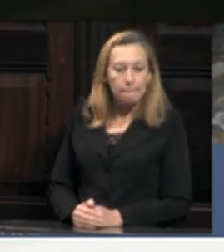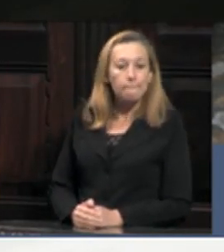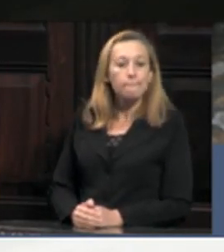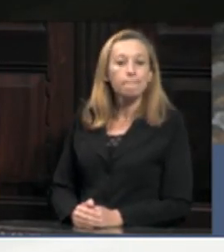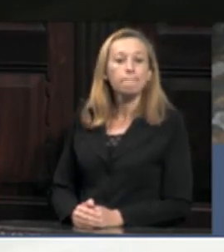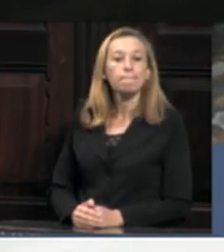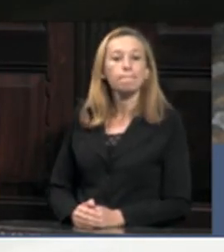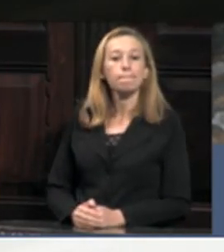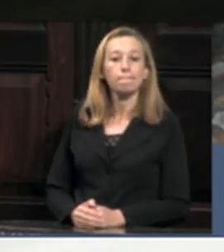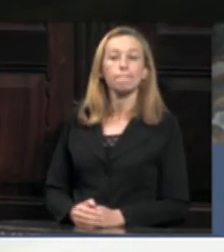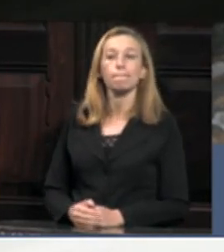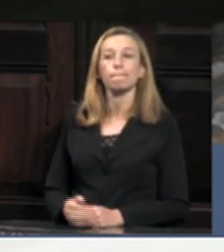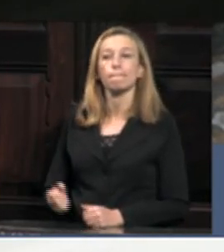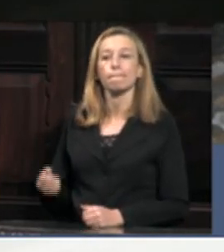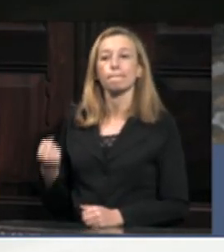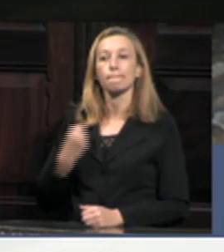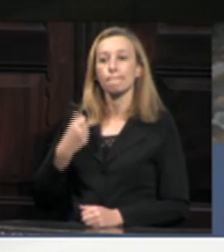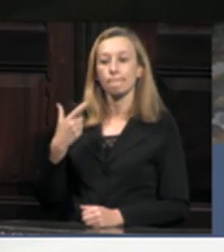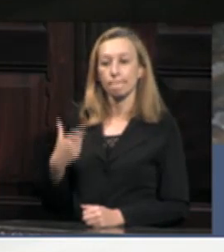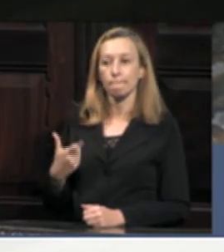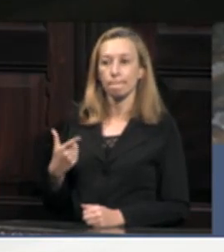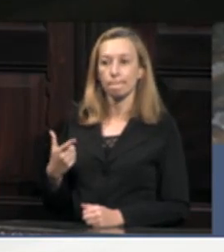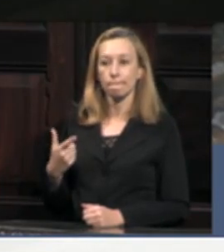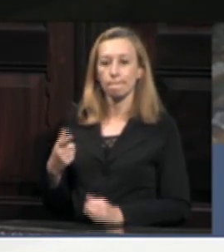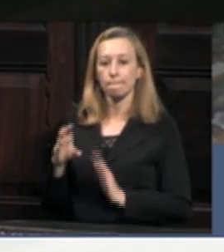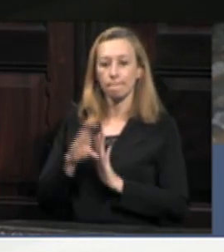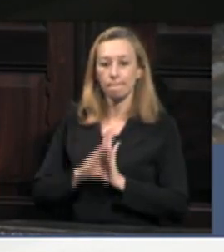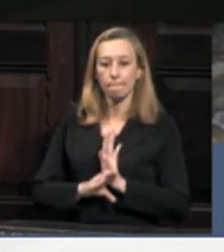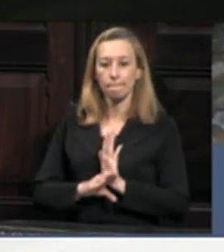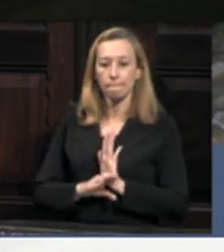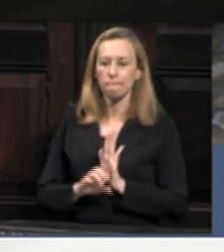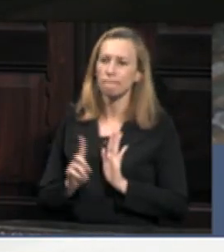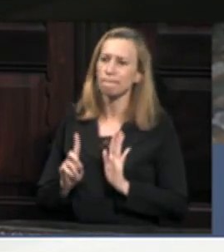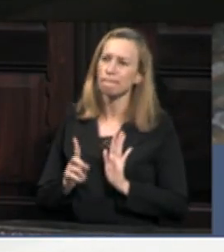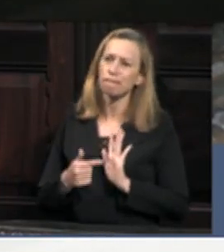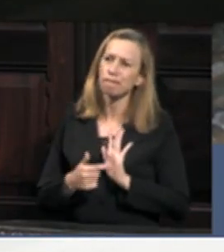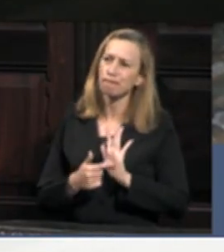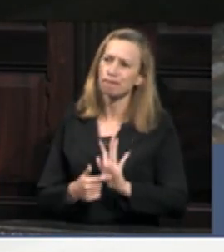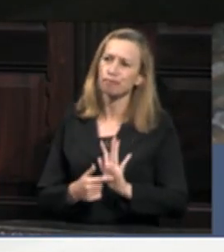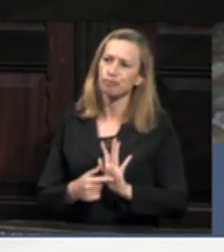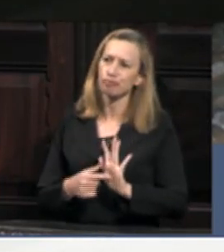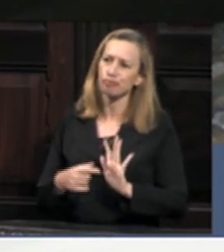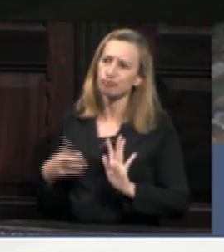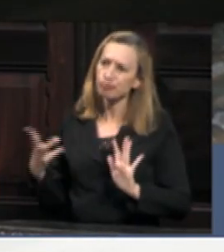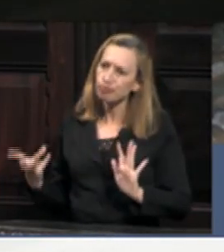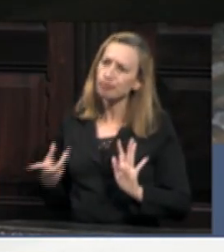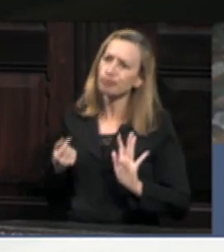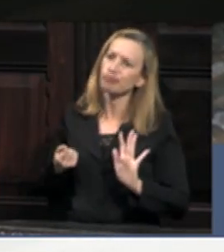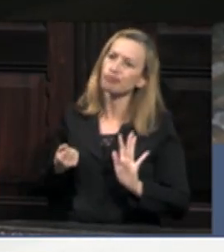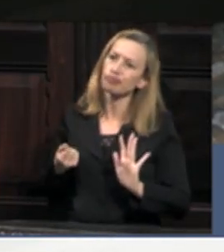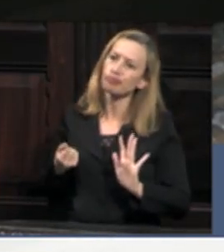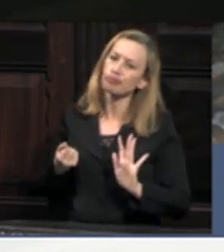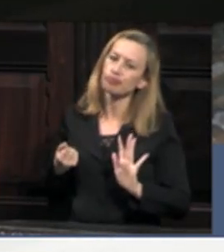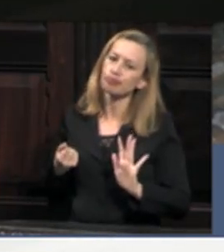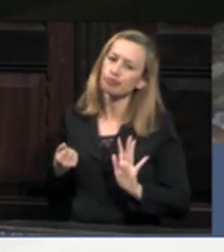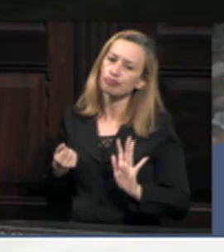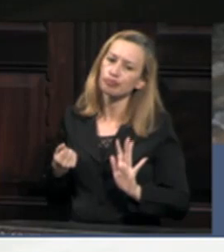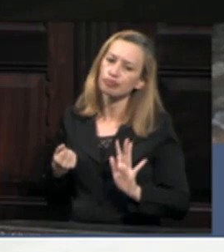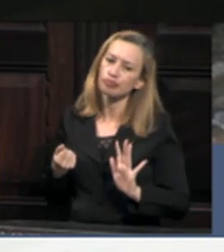emenda número 2 não contribui para o aperfeiçoamento da proposição. Por via